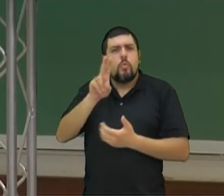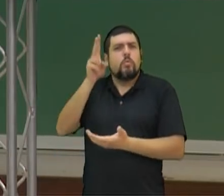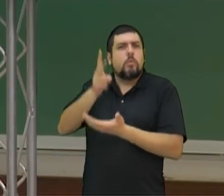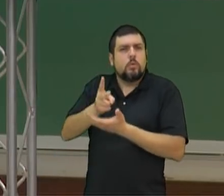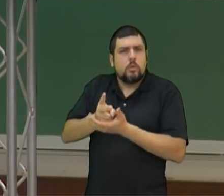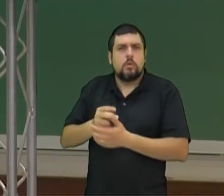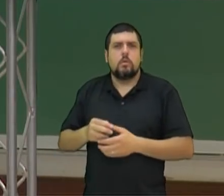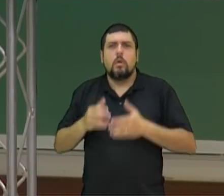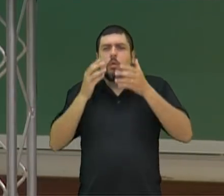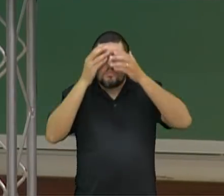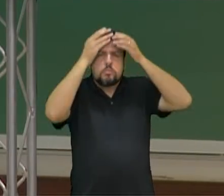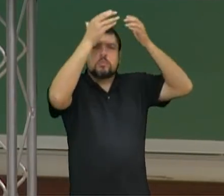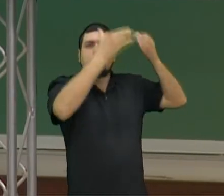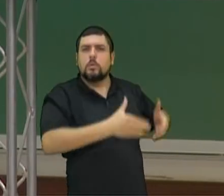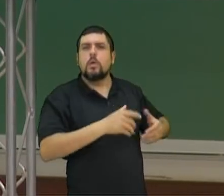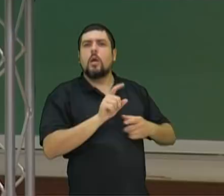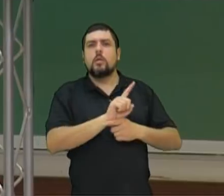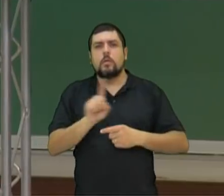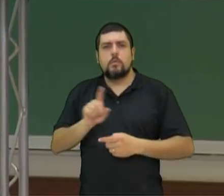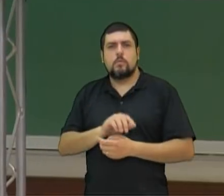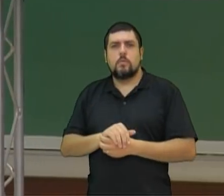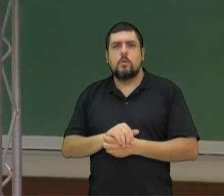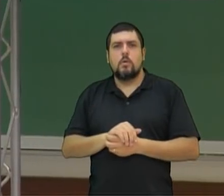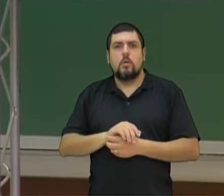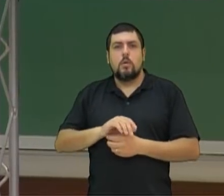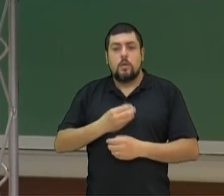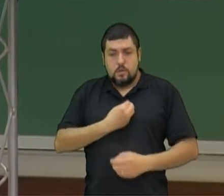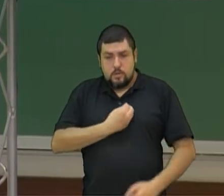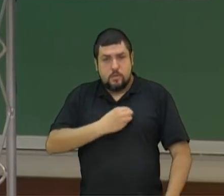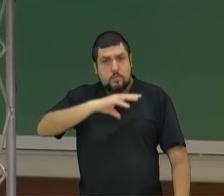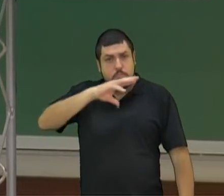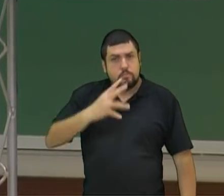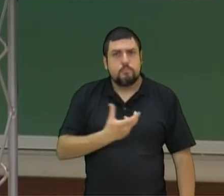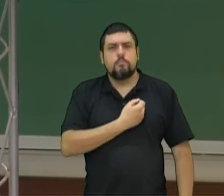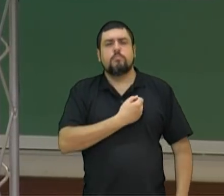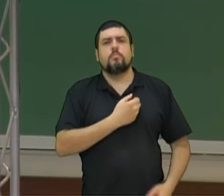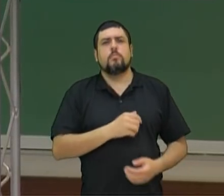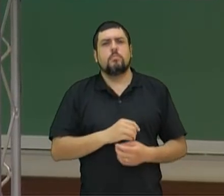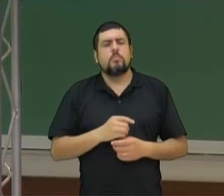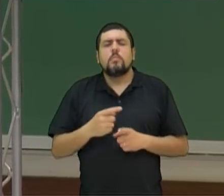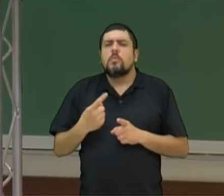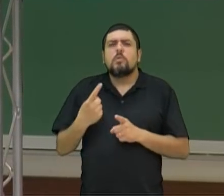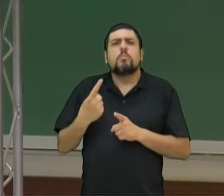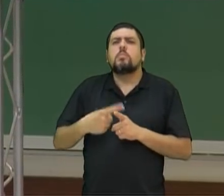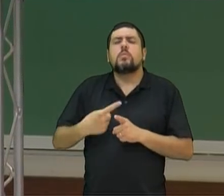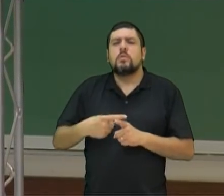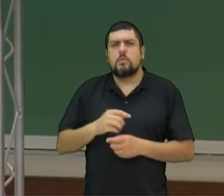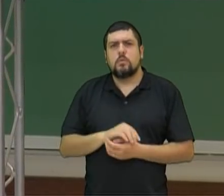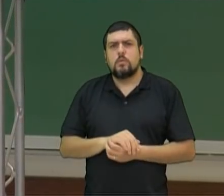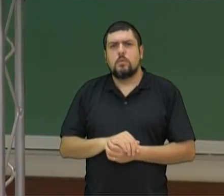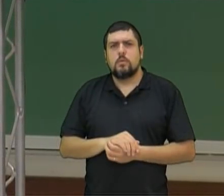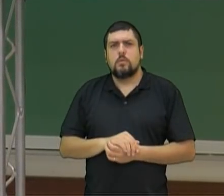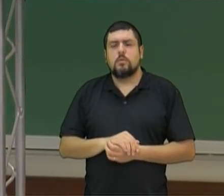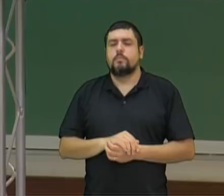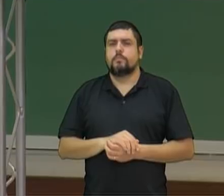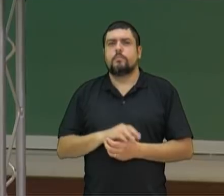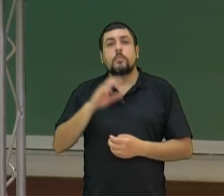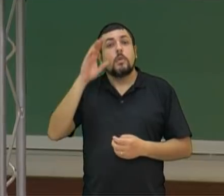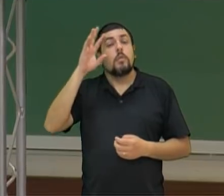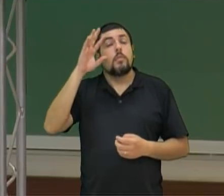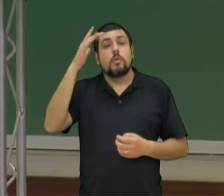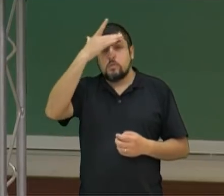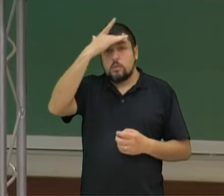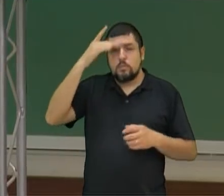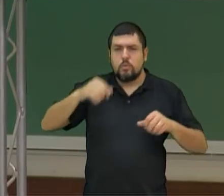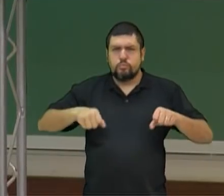não tire da cabeça, salva a sua vida. Qual que é a intenção? Imagine uma pessoa andando de moto,